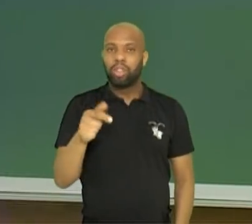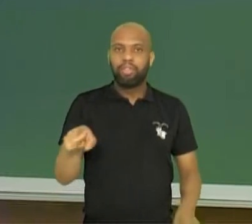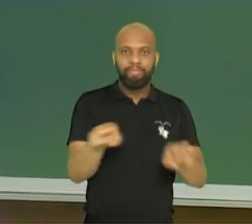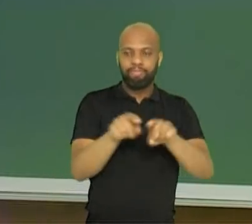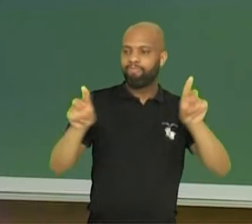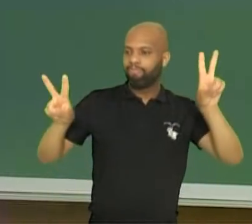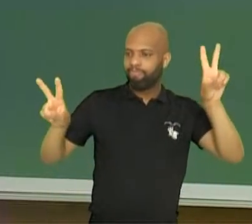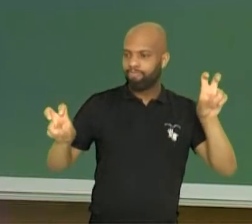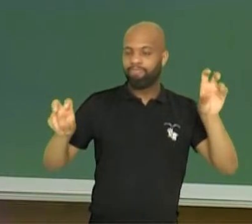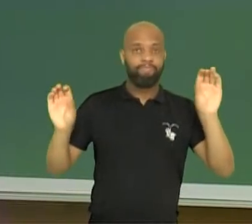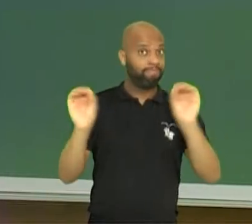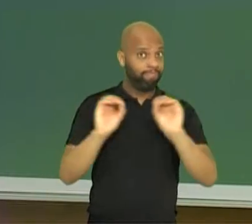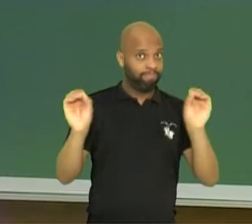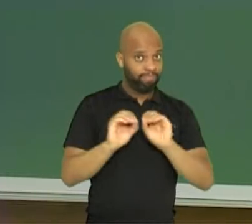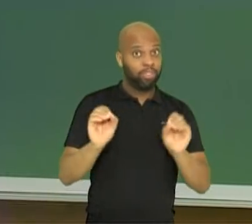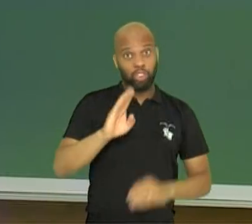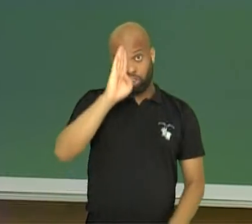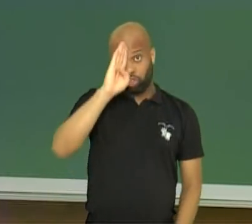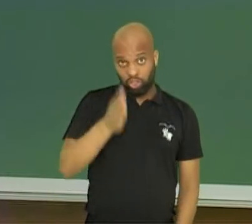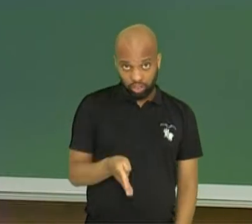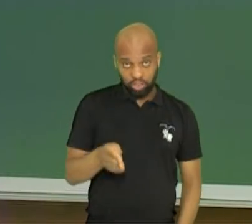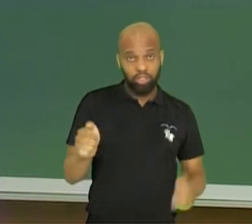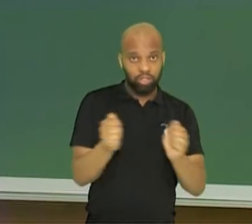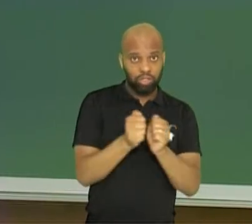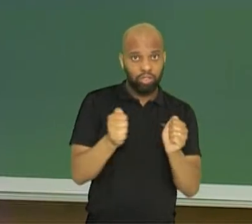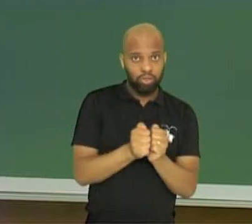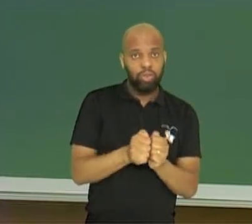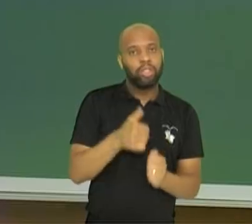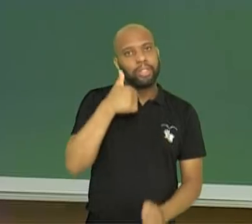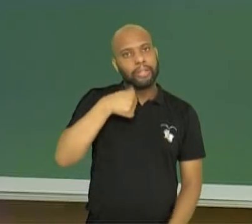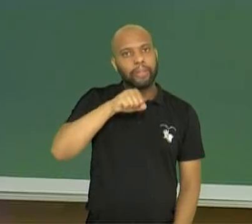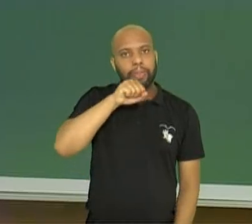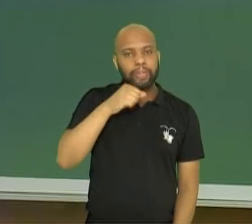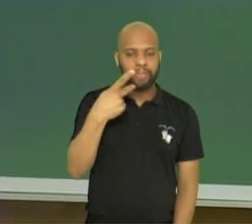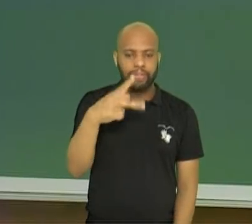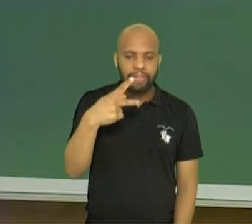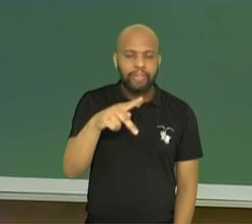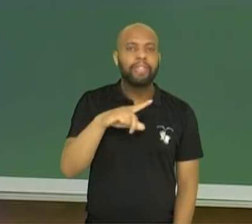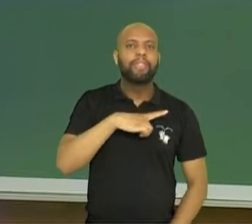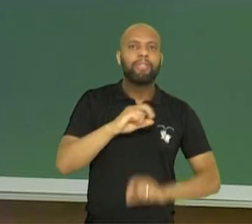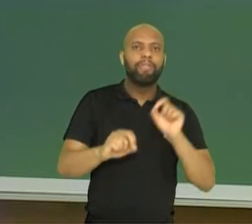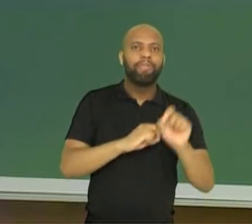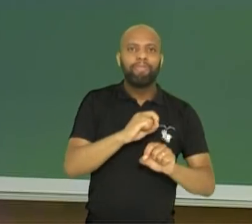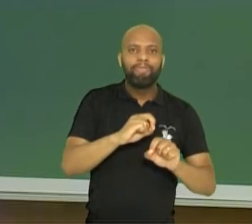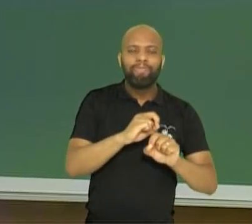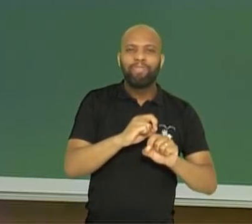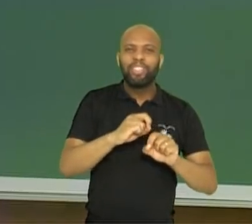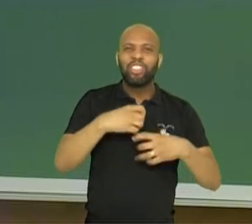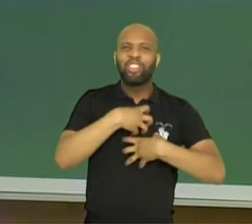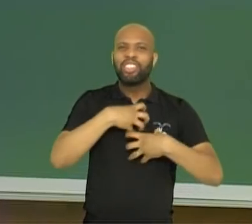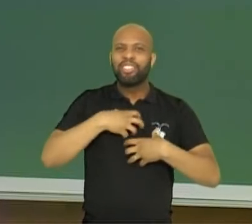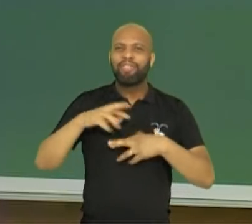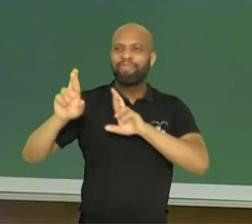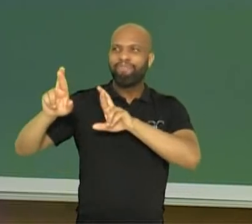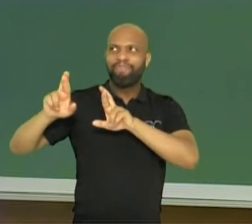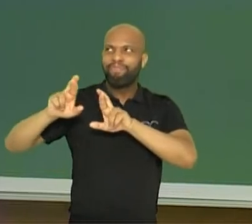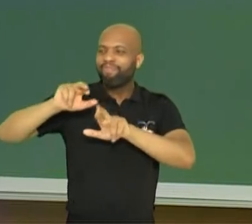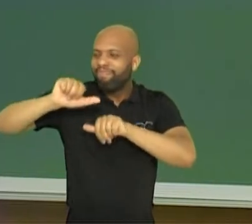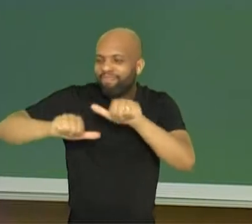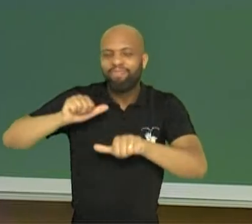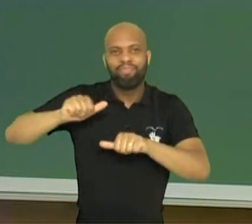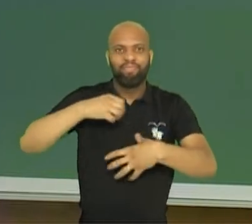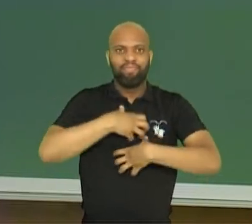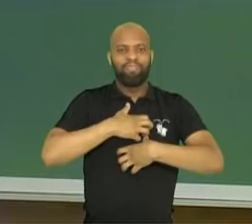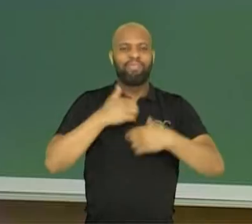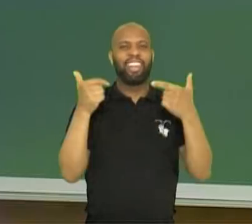citando ninguém, o discurso é direto com a mamãe, e aí você tem ali a quebra de expectativa no final que vai causar a graça,